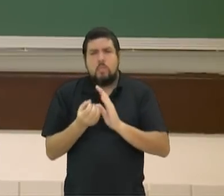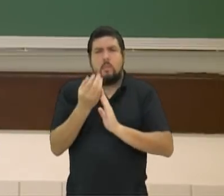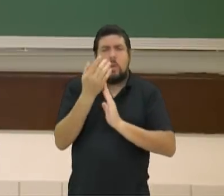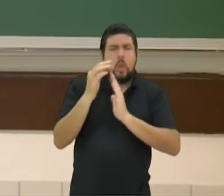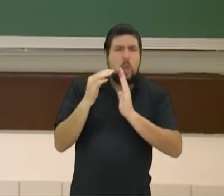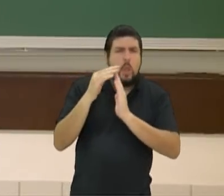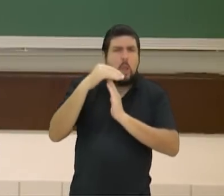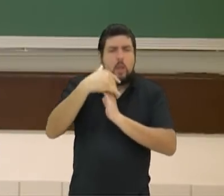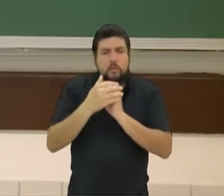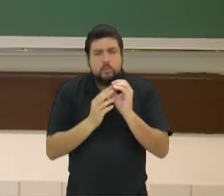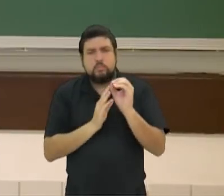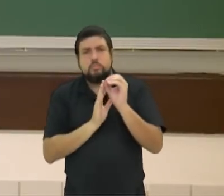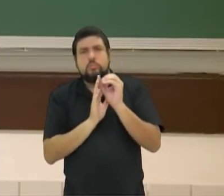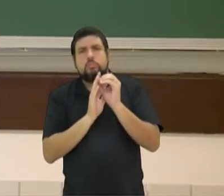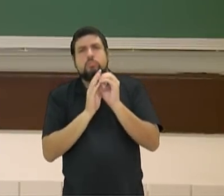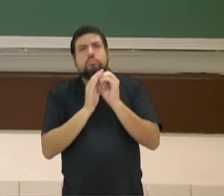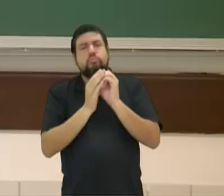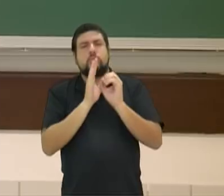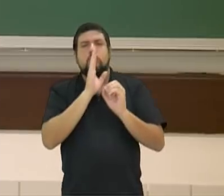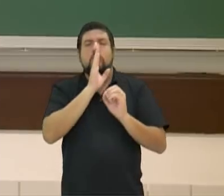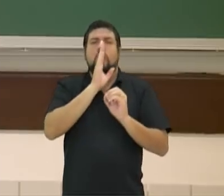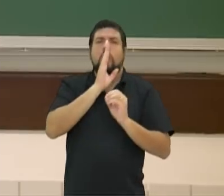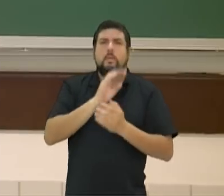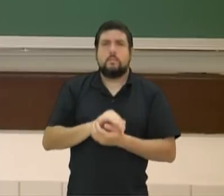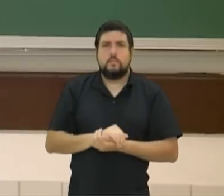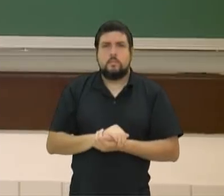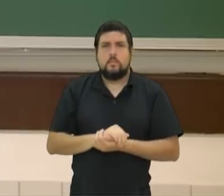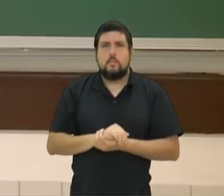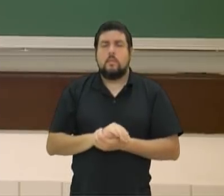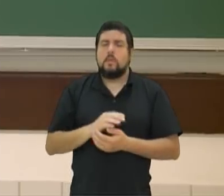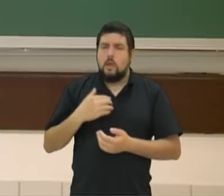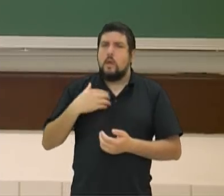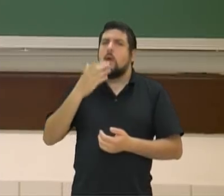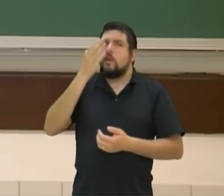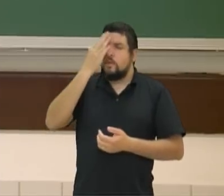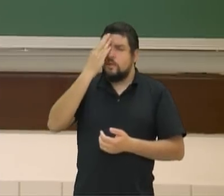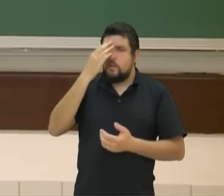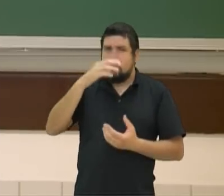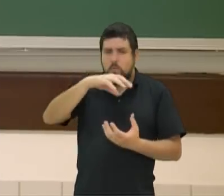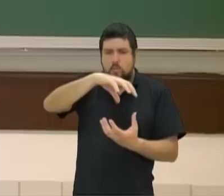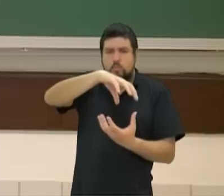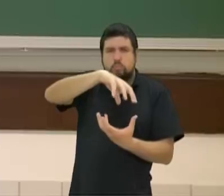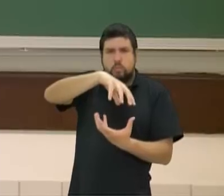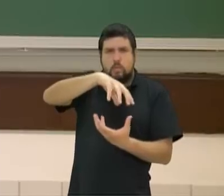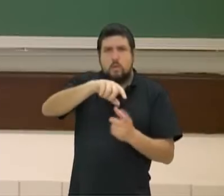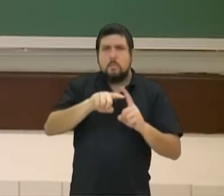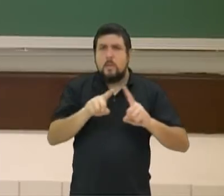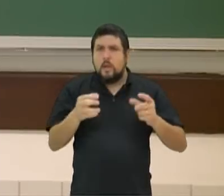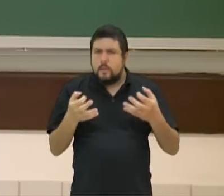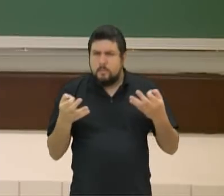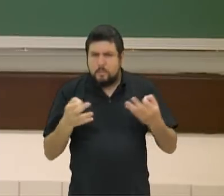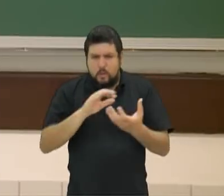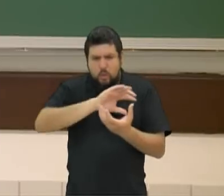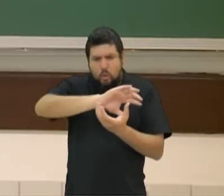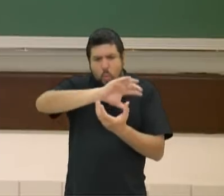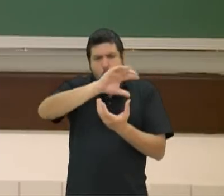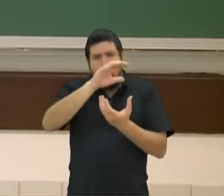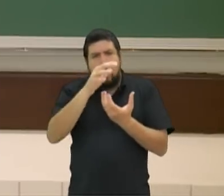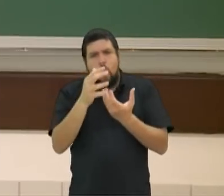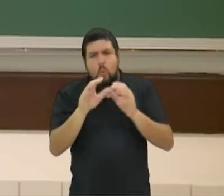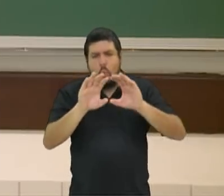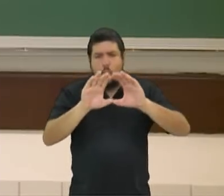A gente sabe que o planeta Terra ele é uma esfera, mas ele não é totalmente redondinho. Ele tem